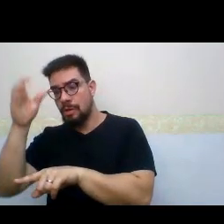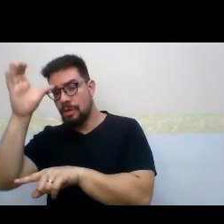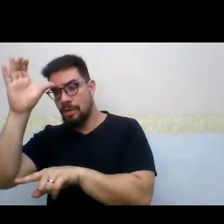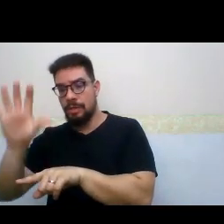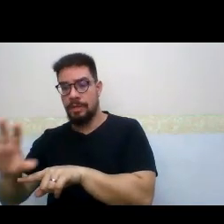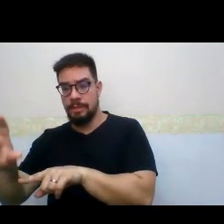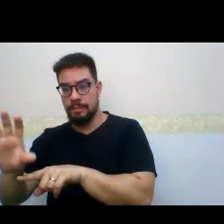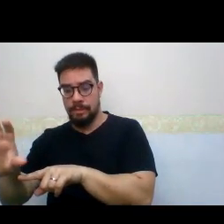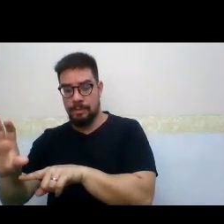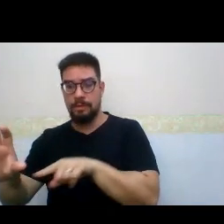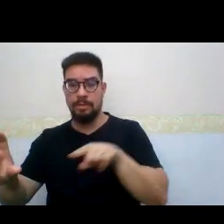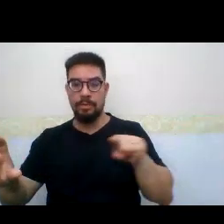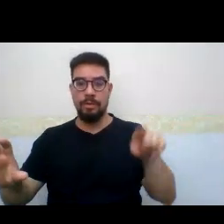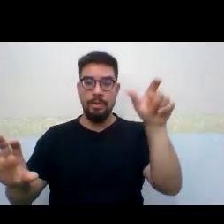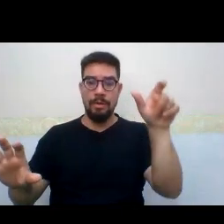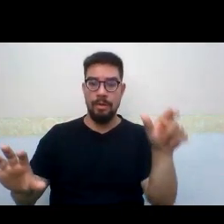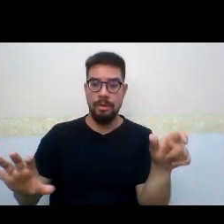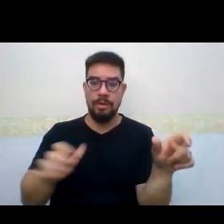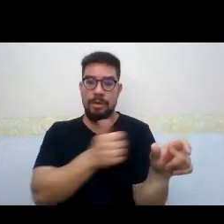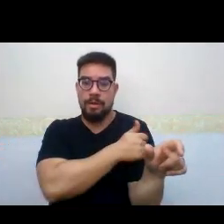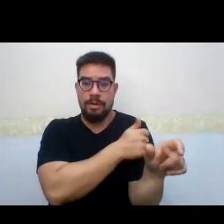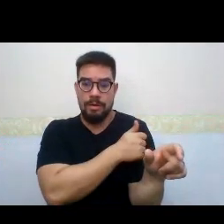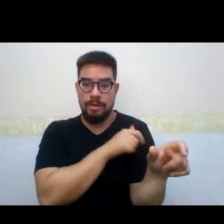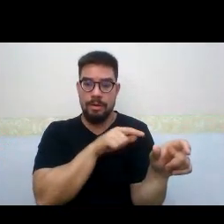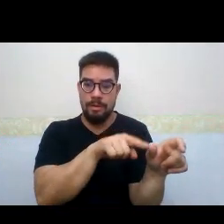os aprendentes, tá?